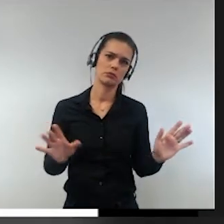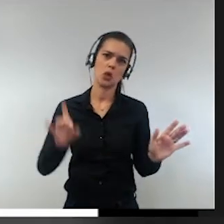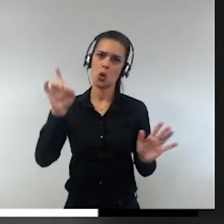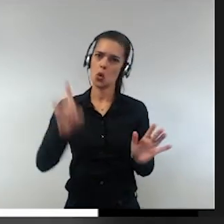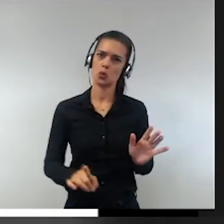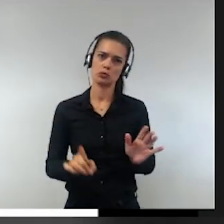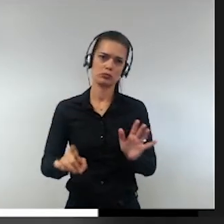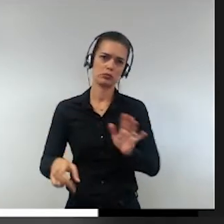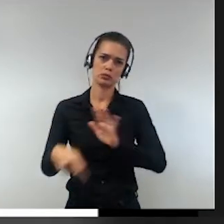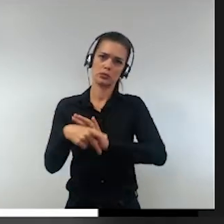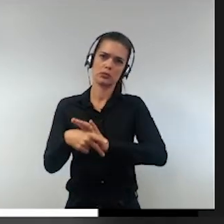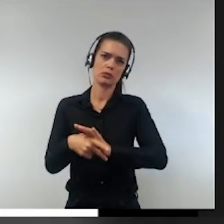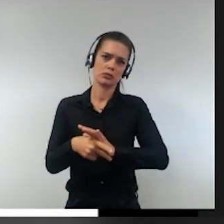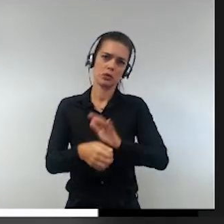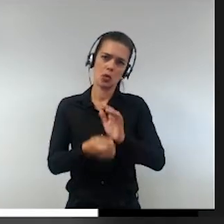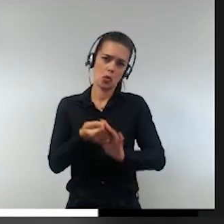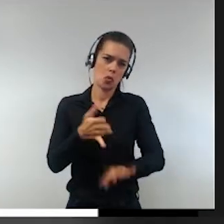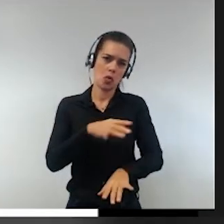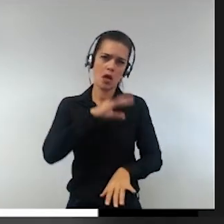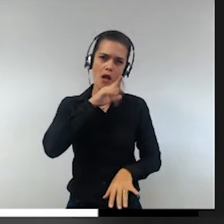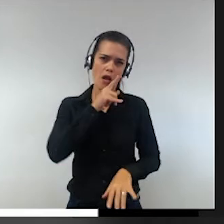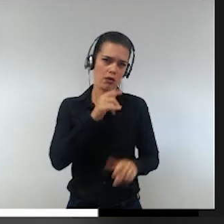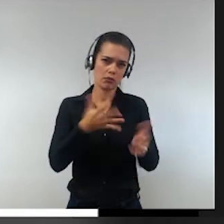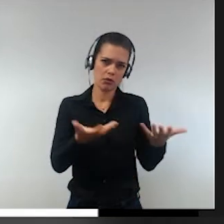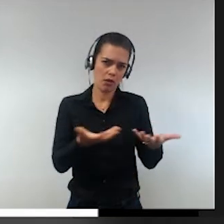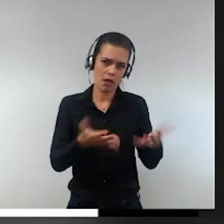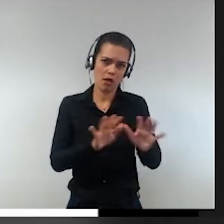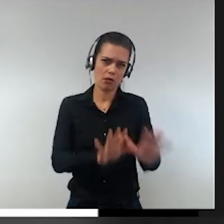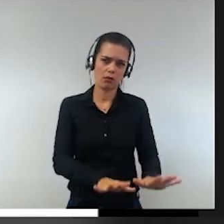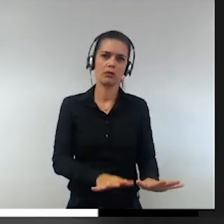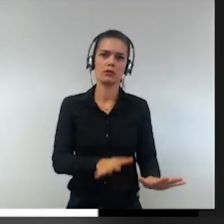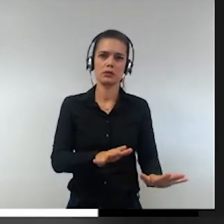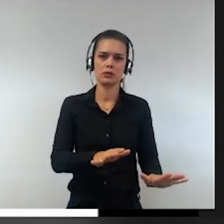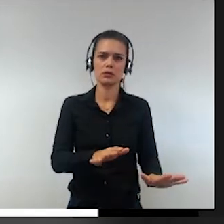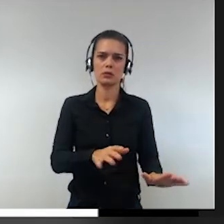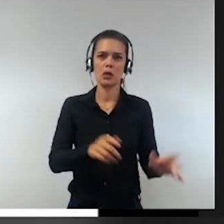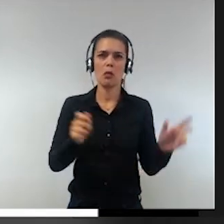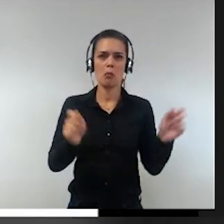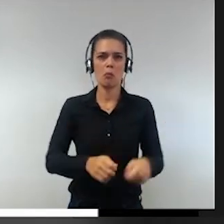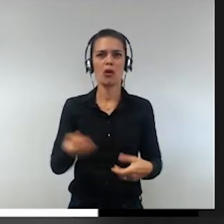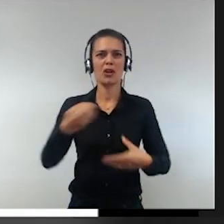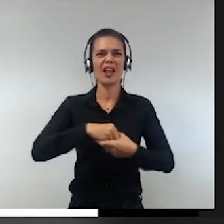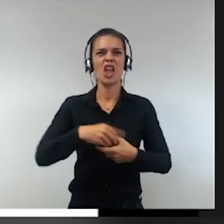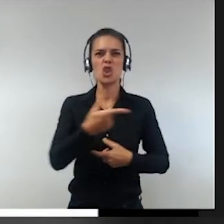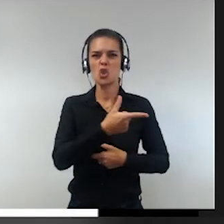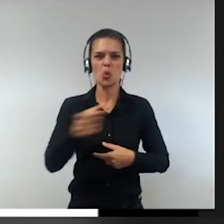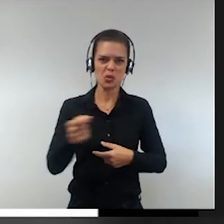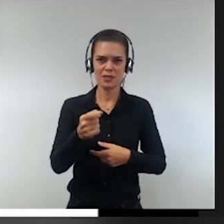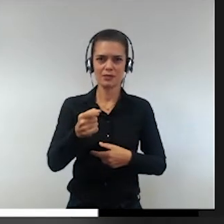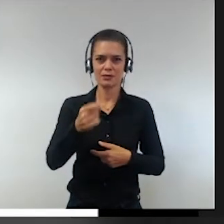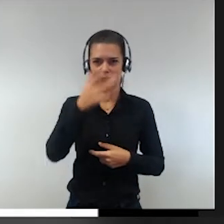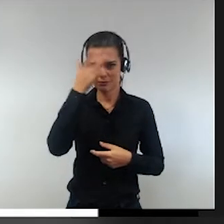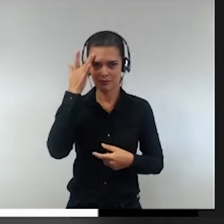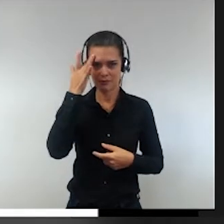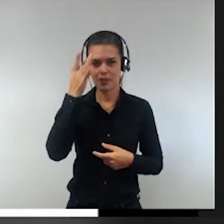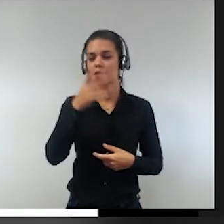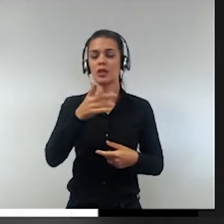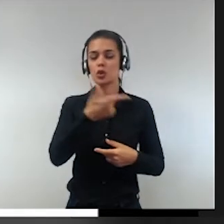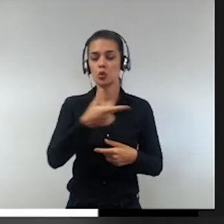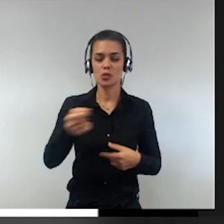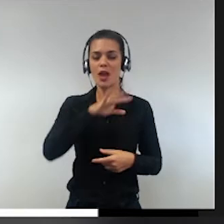assegura o condômino a quantidade de animal que ele for aprazível. Ué, mas pode botar 200 animais no condomínio? Obviamente que